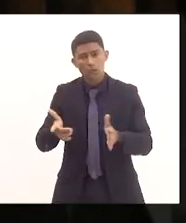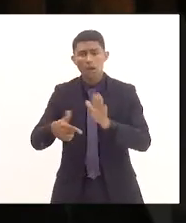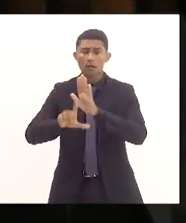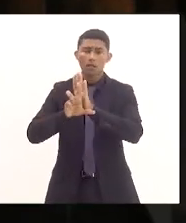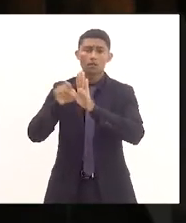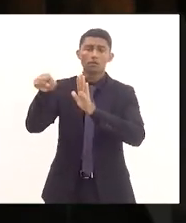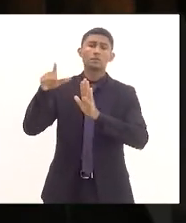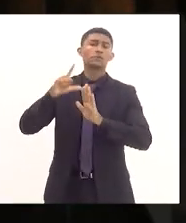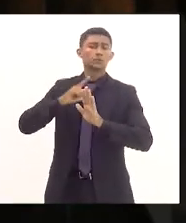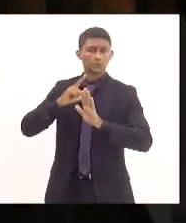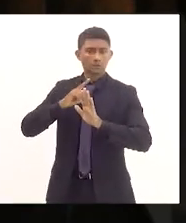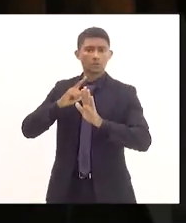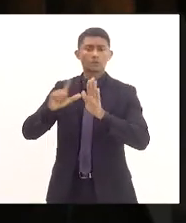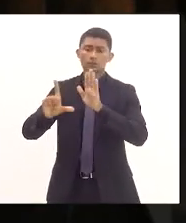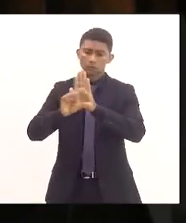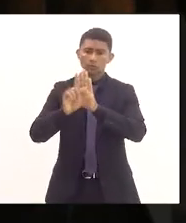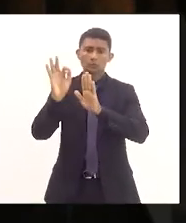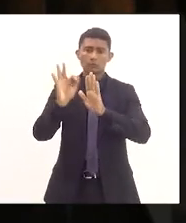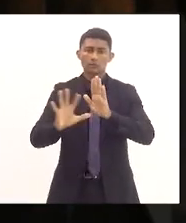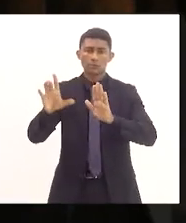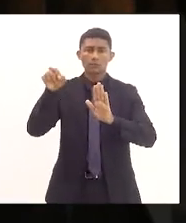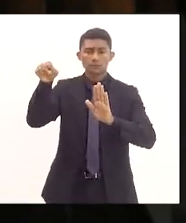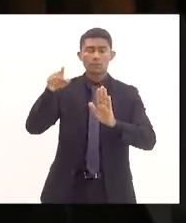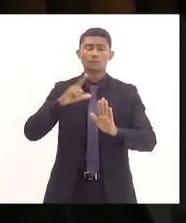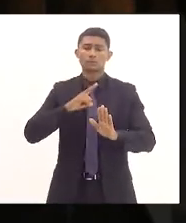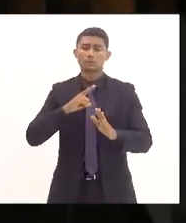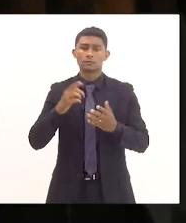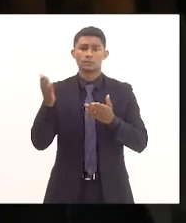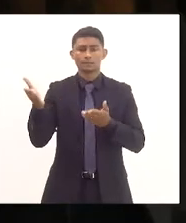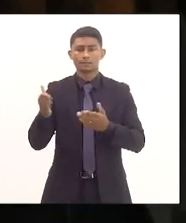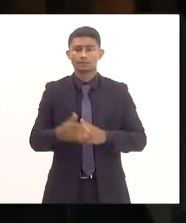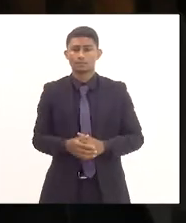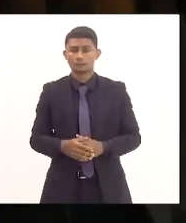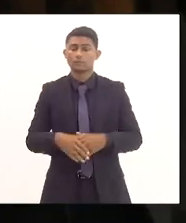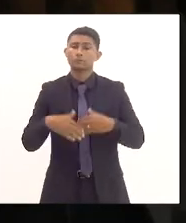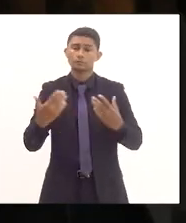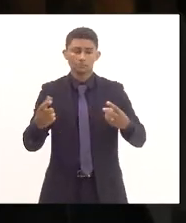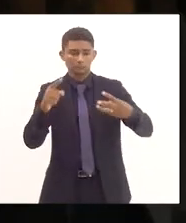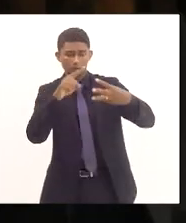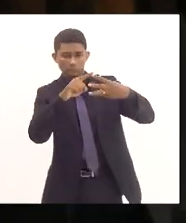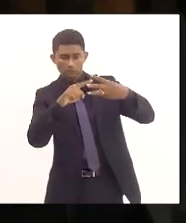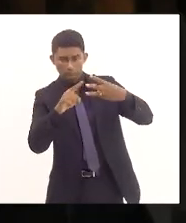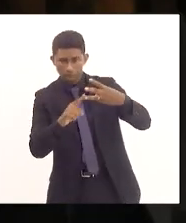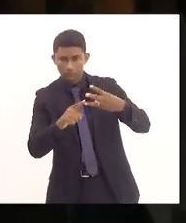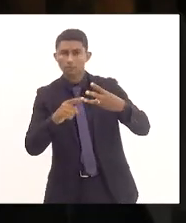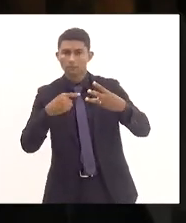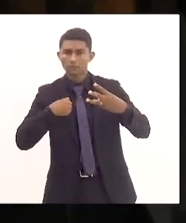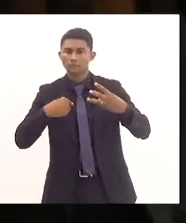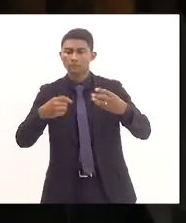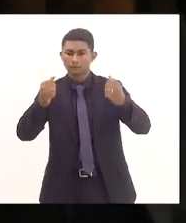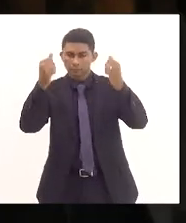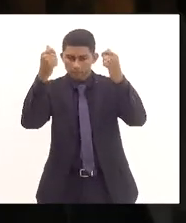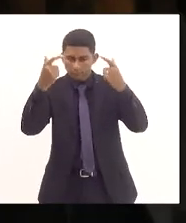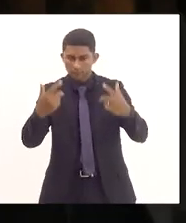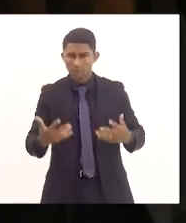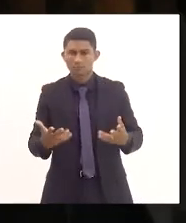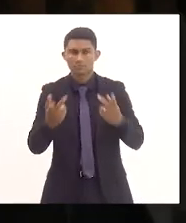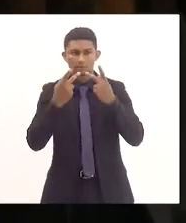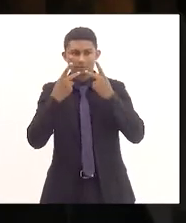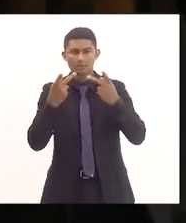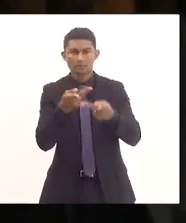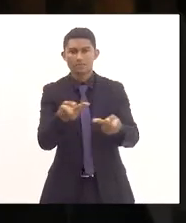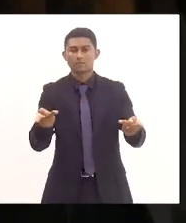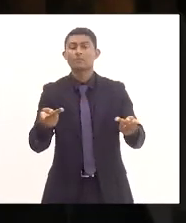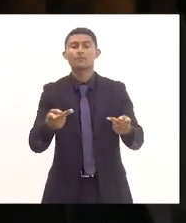a planta Legislação Federal hoje dominante Então queria trazer sistemas que tem de